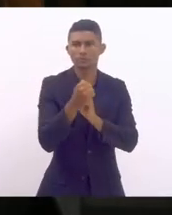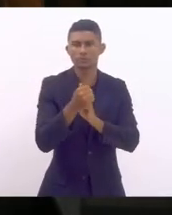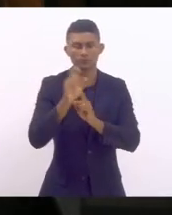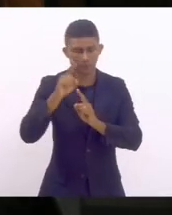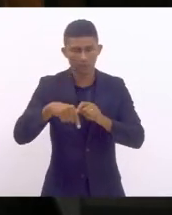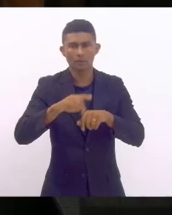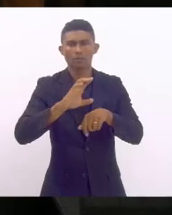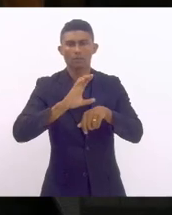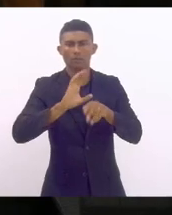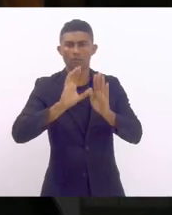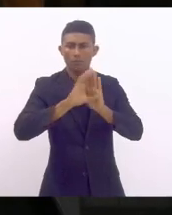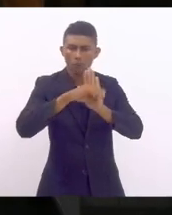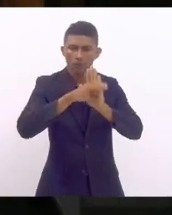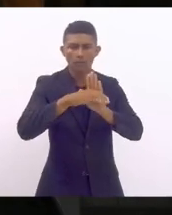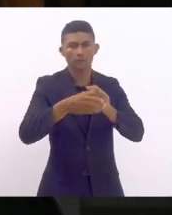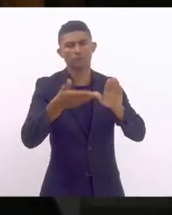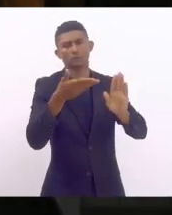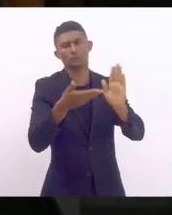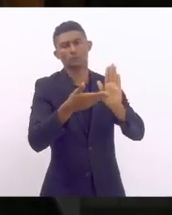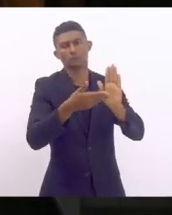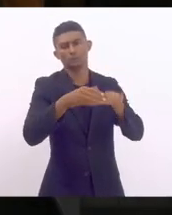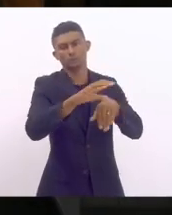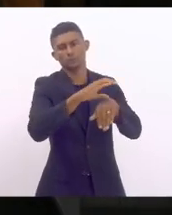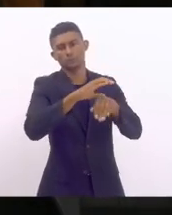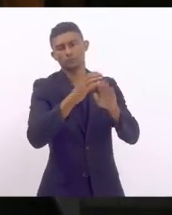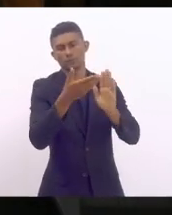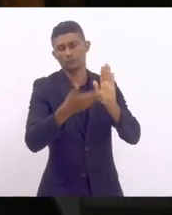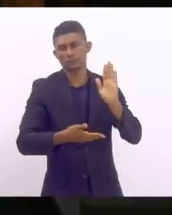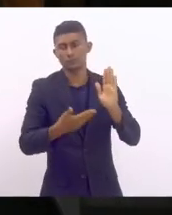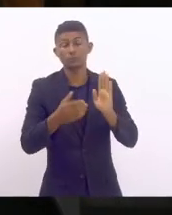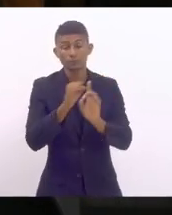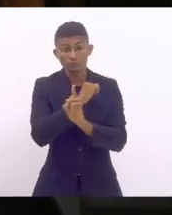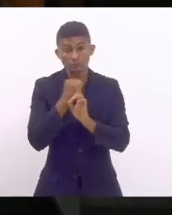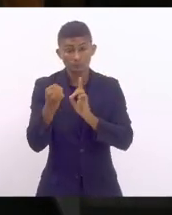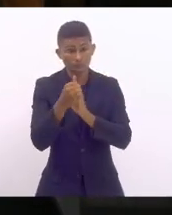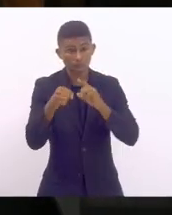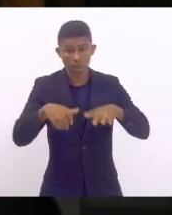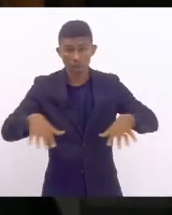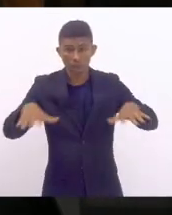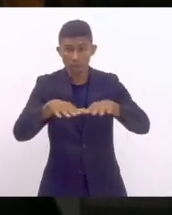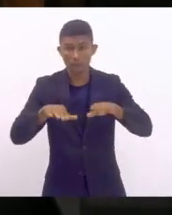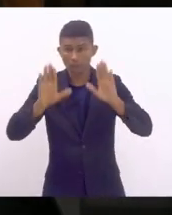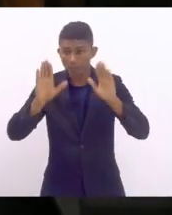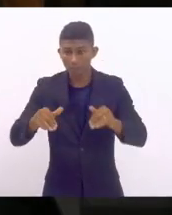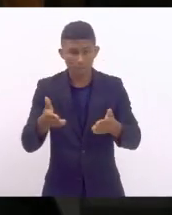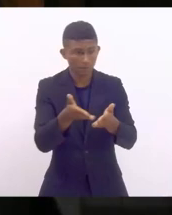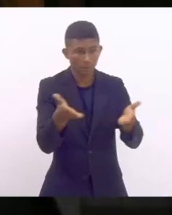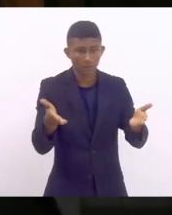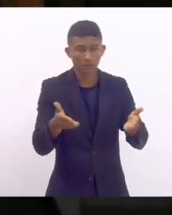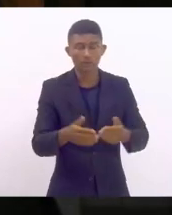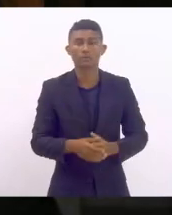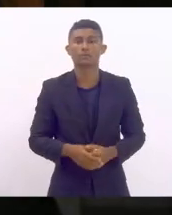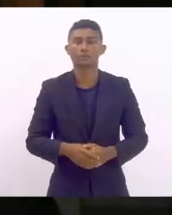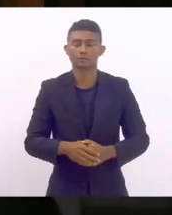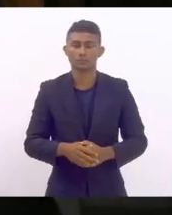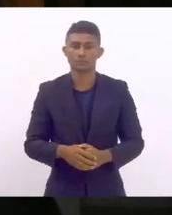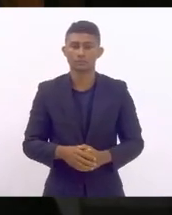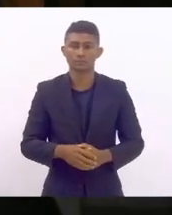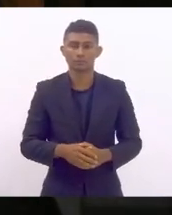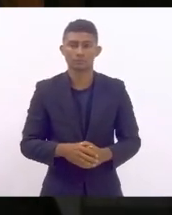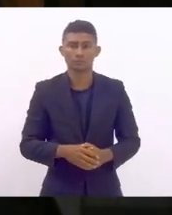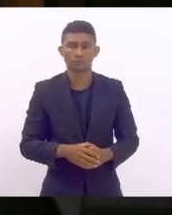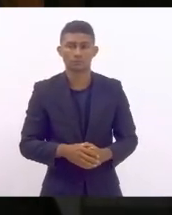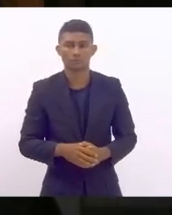Constituição e bem-estar social Deputado Eliomar Coelho só pode existir